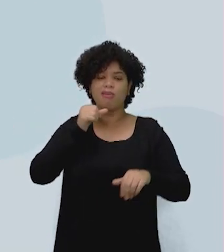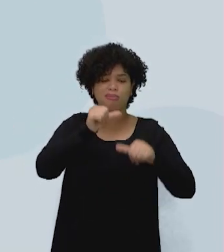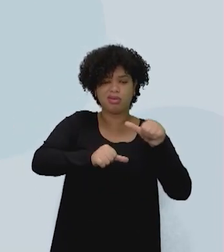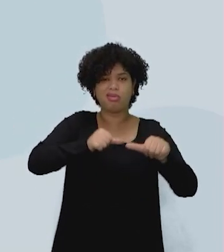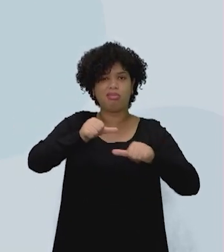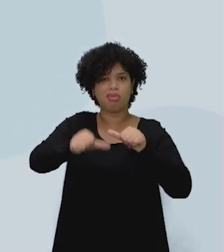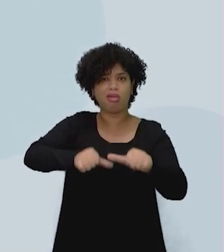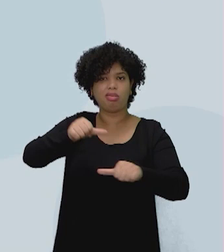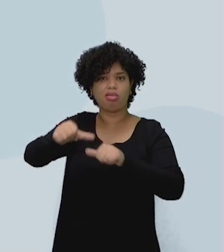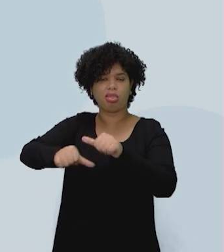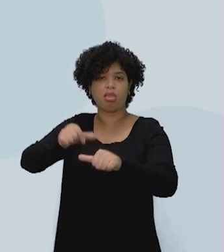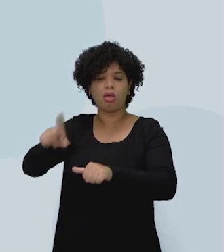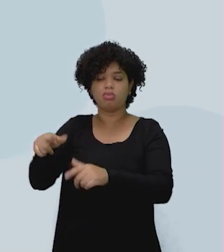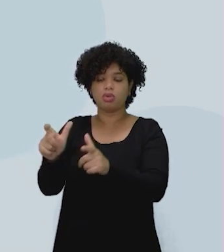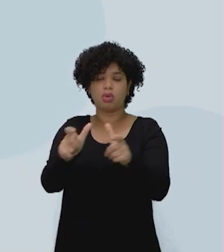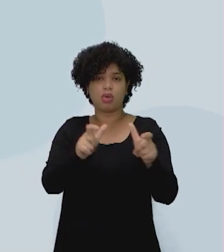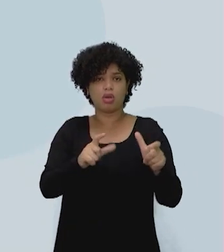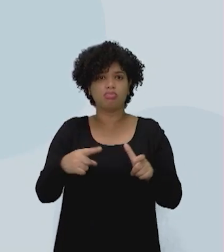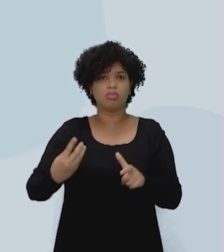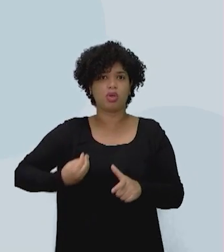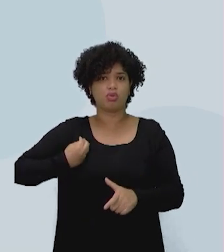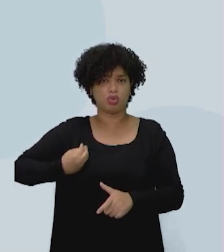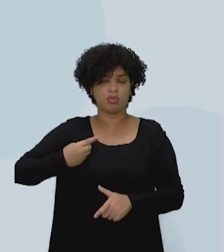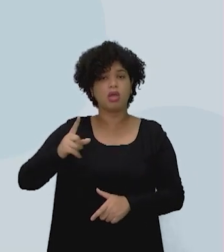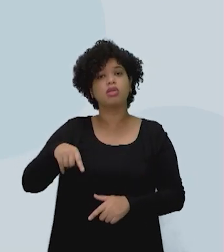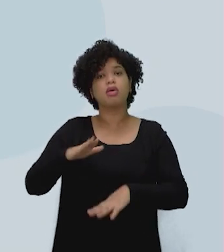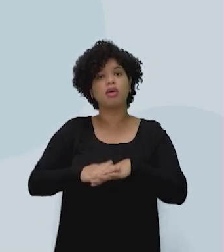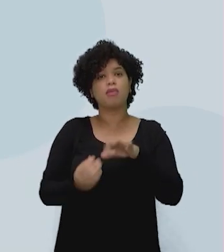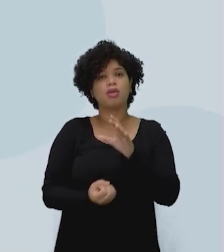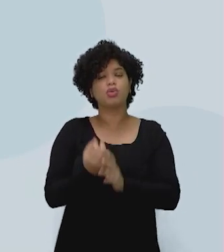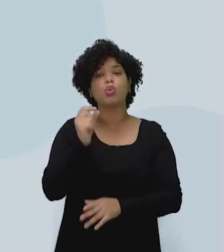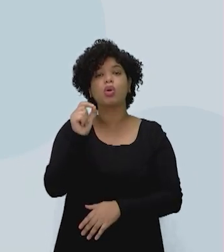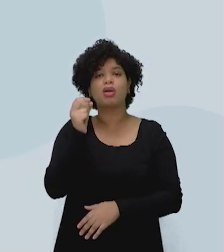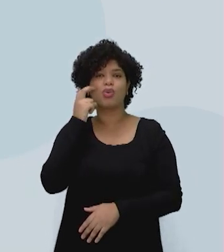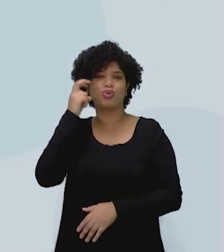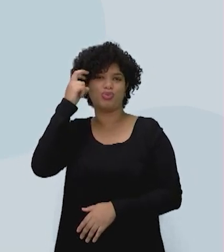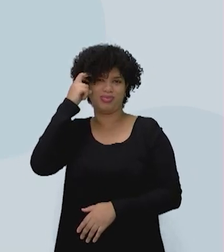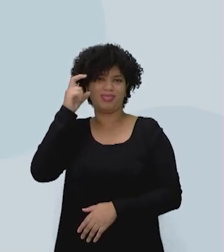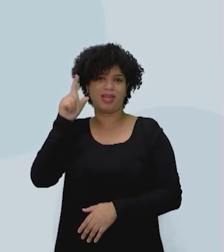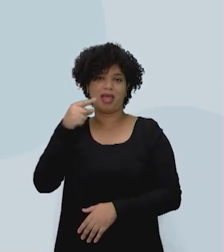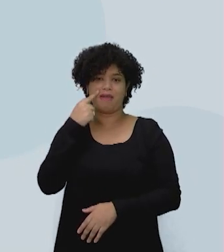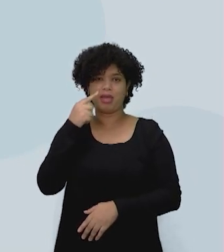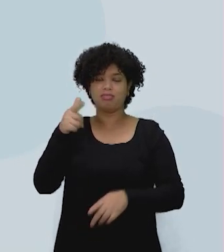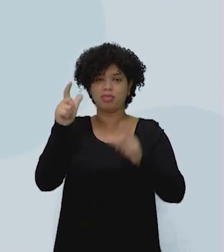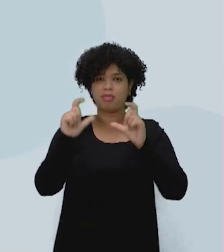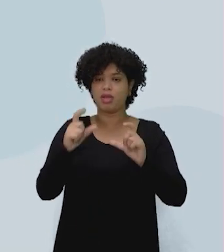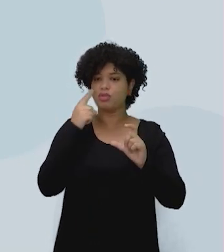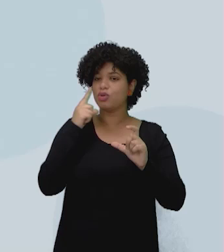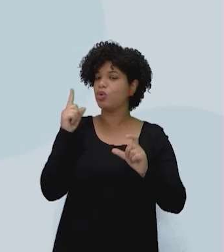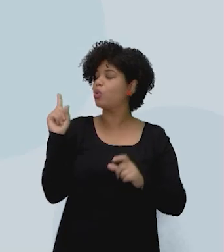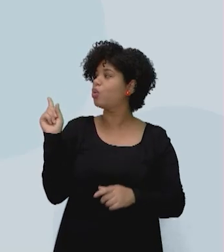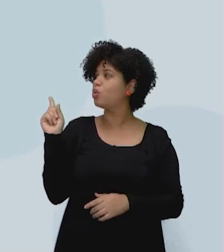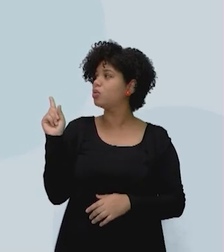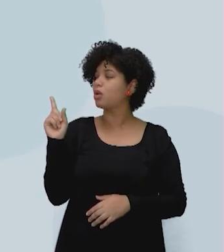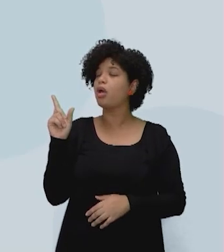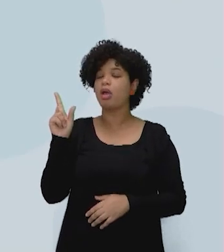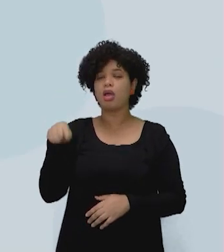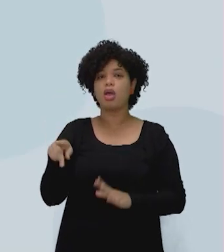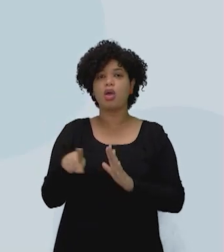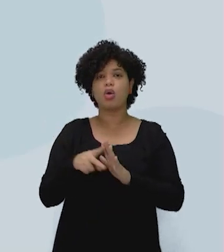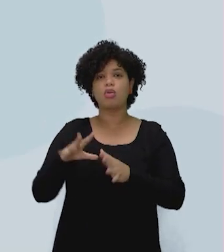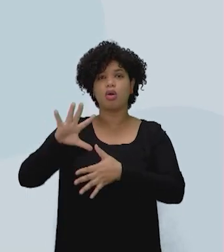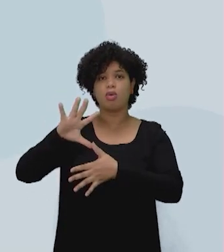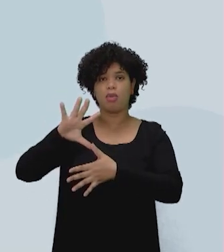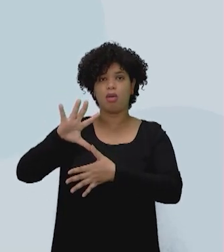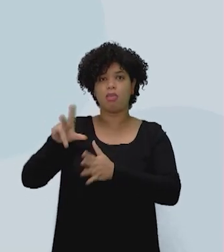inteiro. Isso constitui o espaço em que vivemos e produzimos cultura. E vocês estão vendo logo abaixo o mapa dos Estados Unidos, aliás, dos Estados Unidos, né?